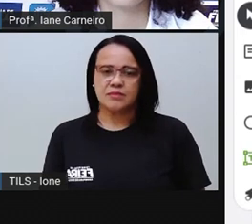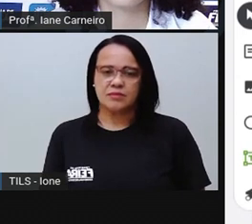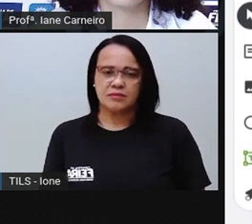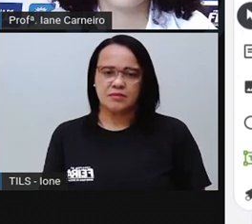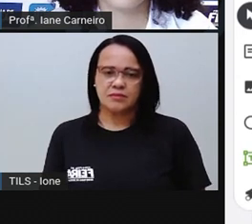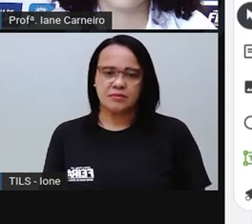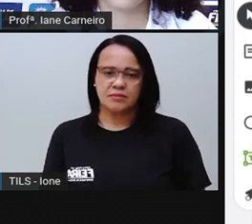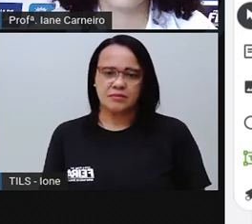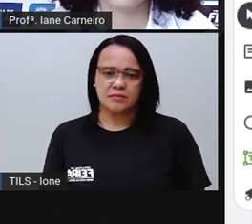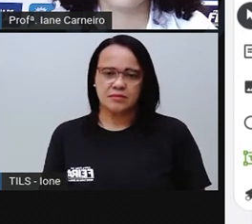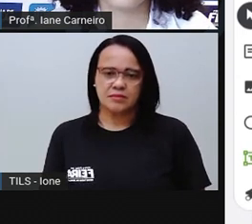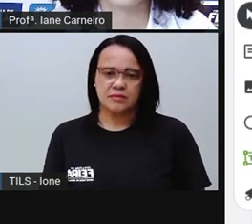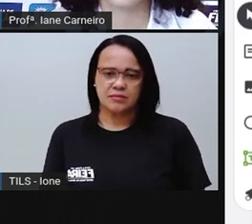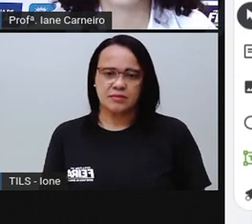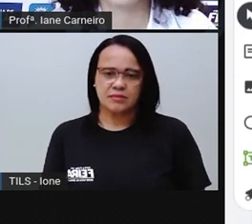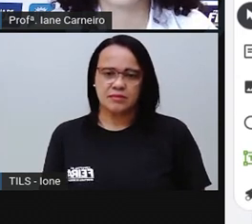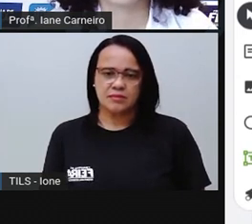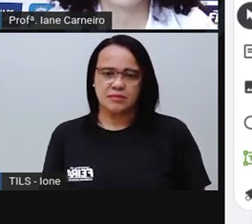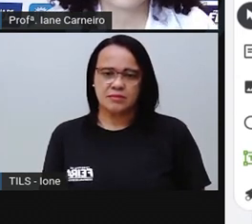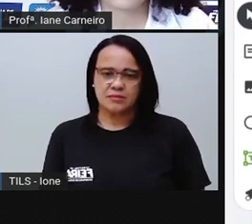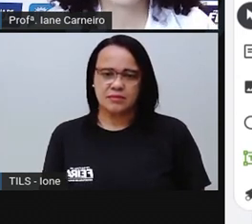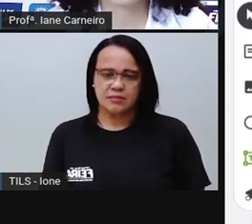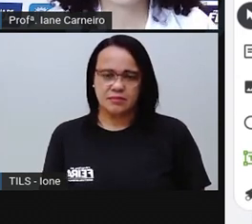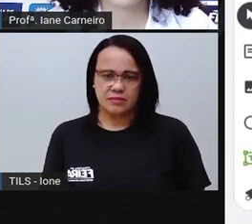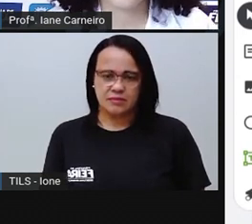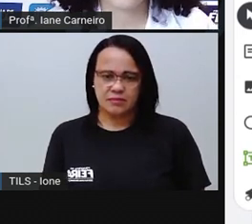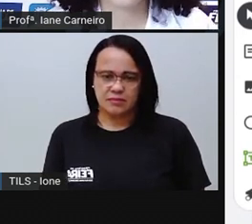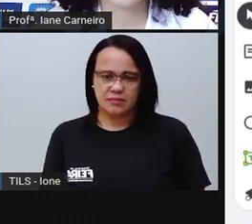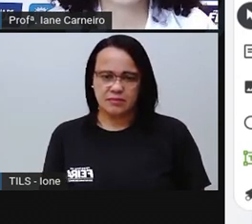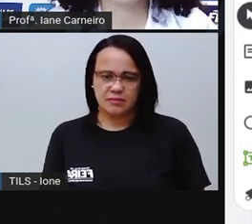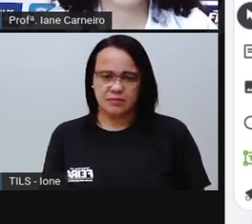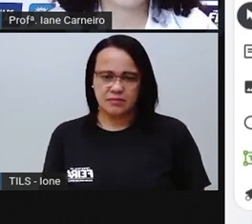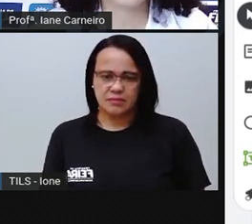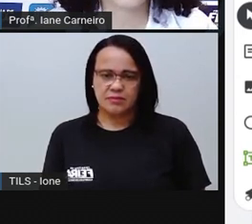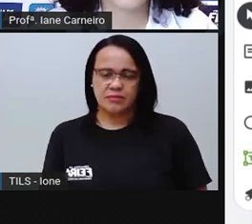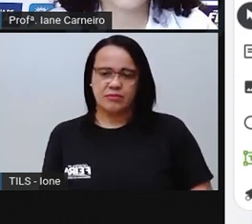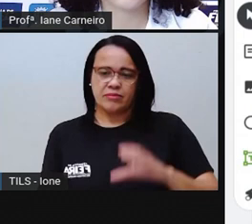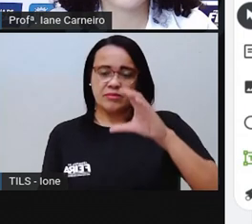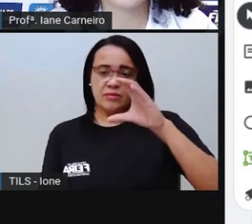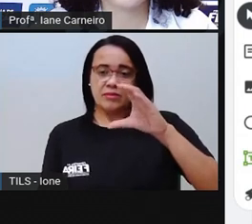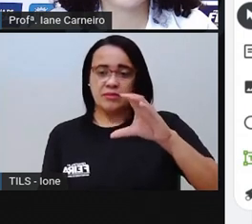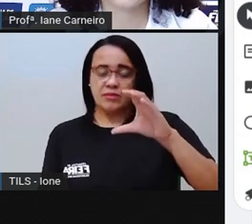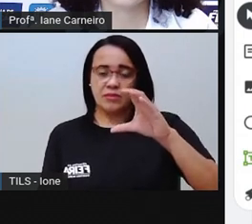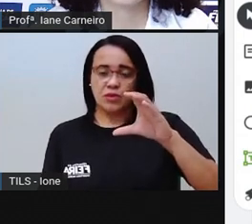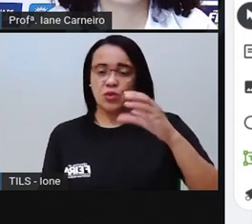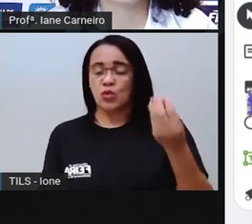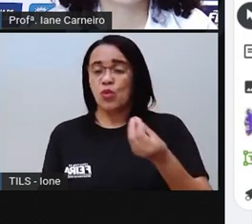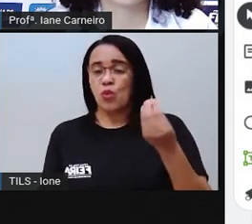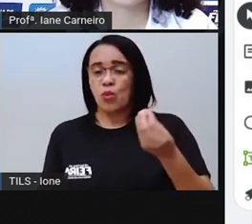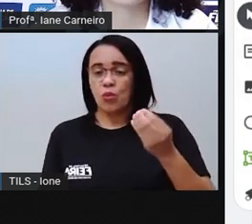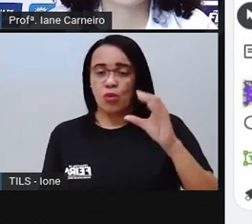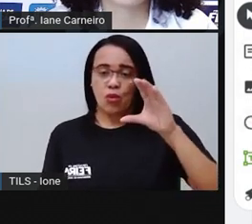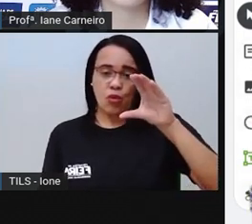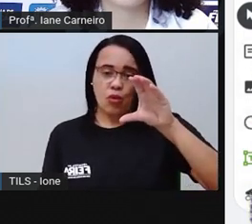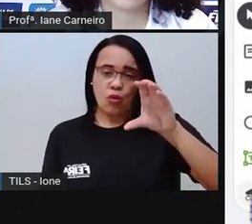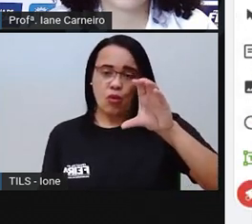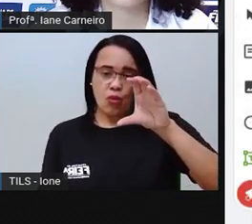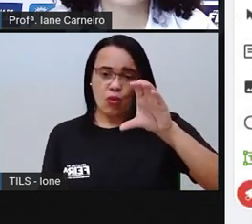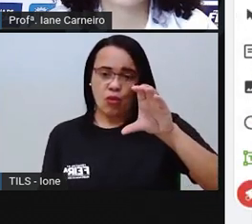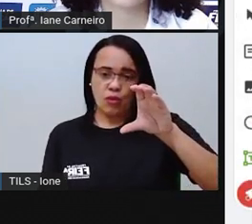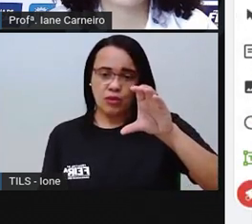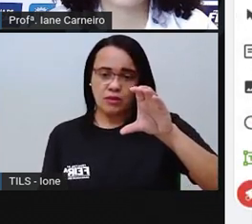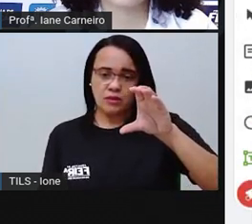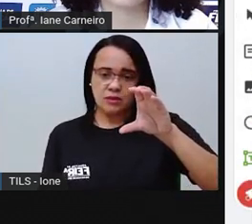Pronto. Show de bola, ó. O T e o E. Agora, o có. Como é que a gente forma o có? Eu vou escrever